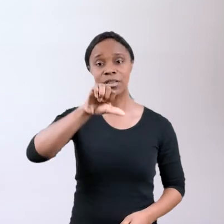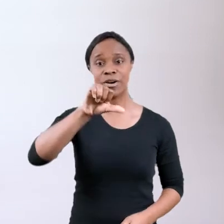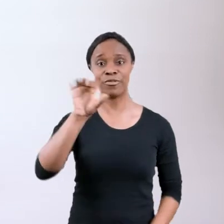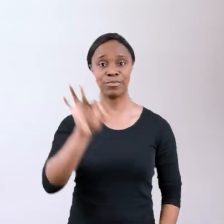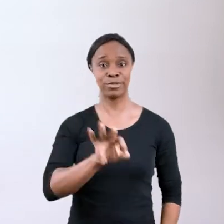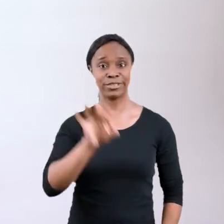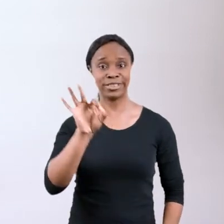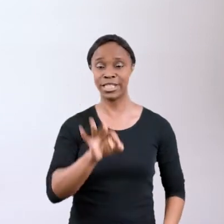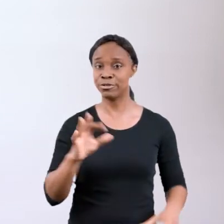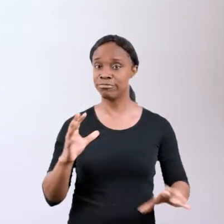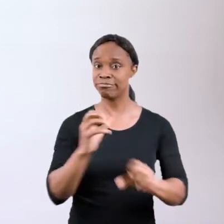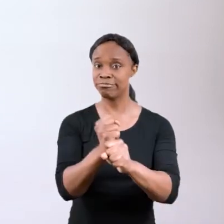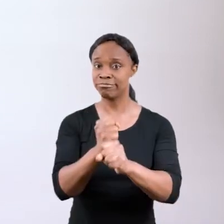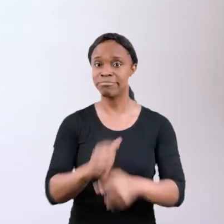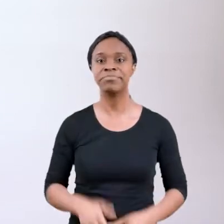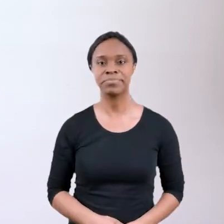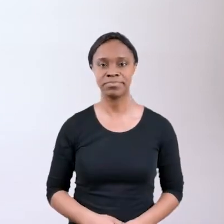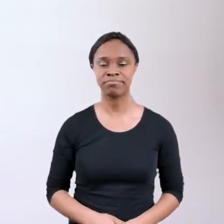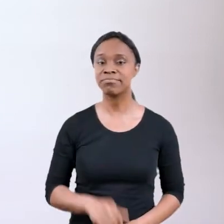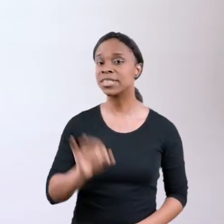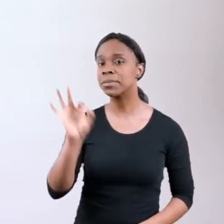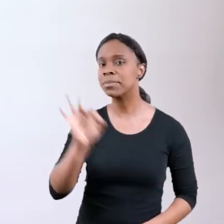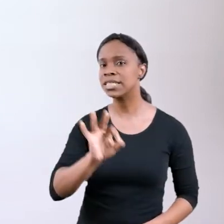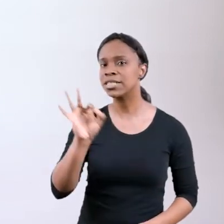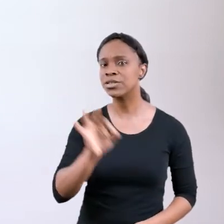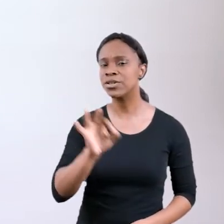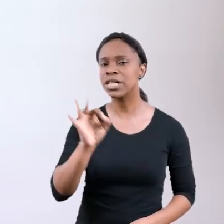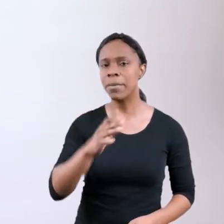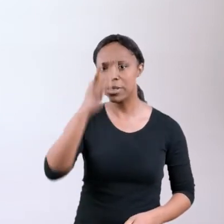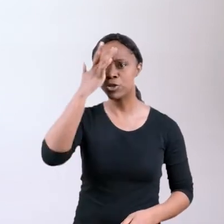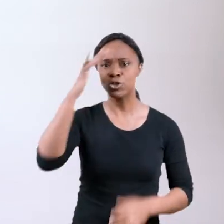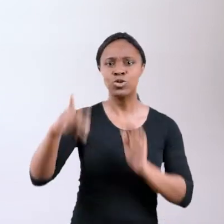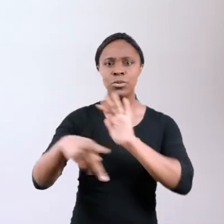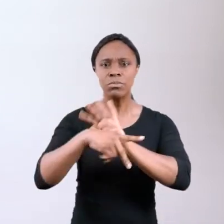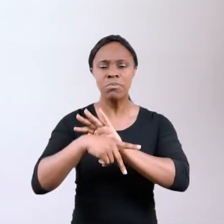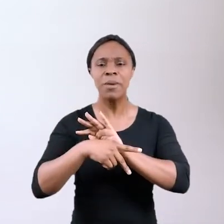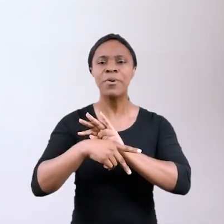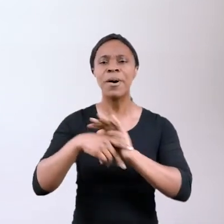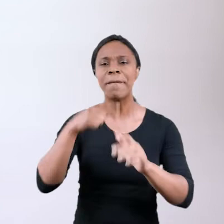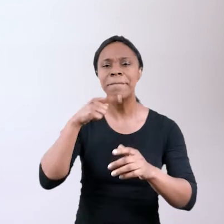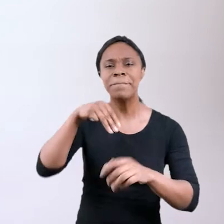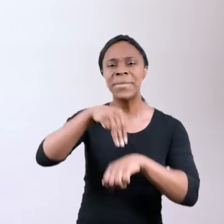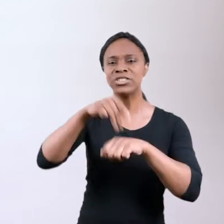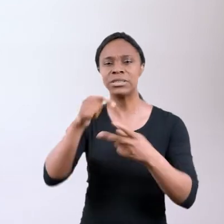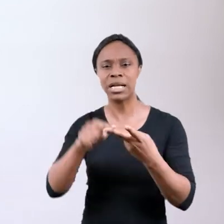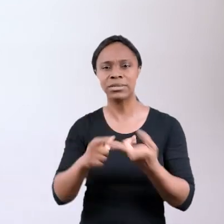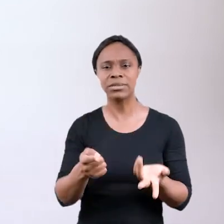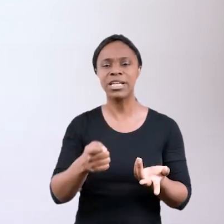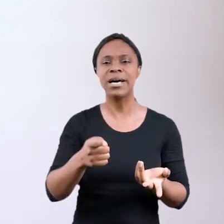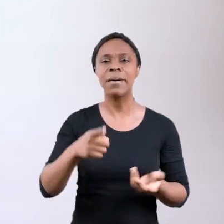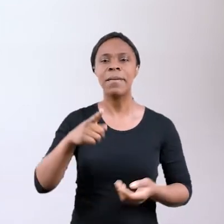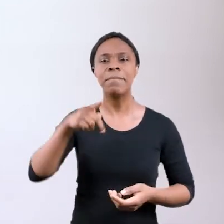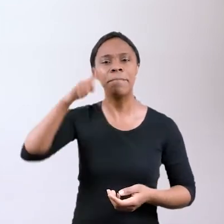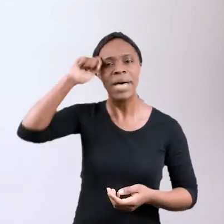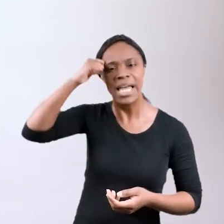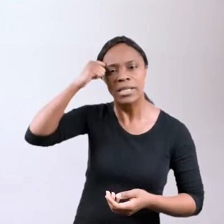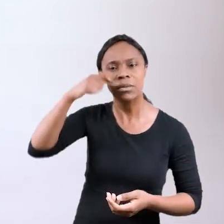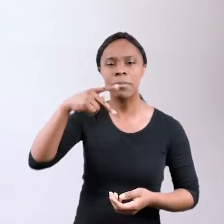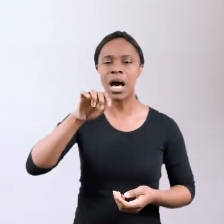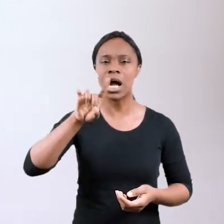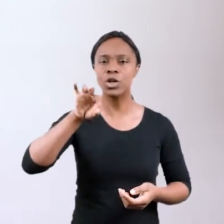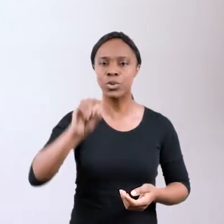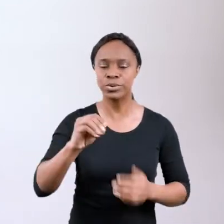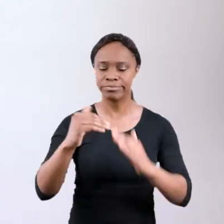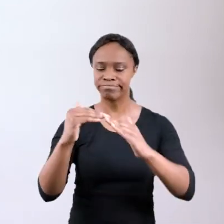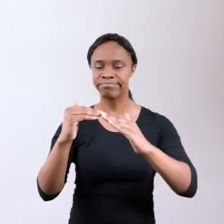89,9% do total. Os percentuais de magistrados pretos e pardos nos tribunais superiores permanecem muito